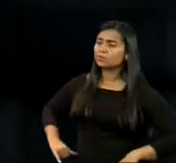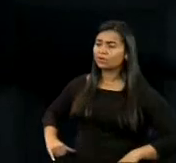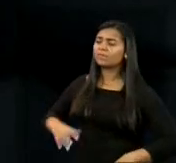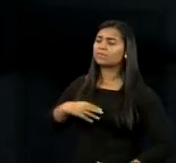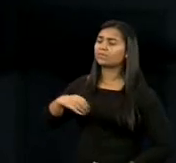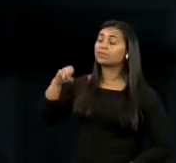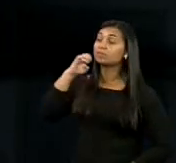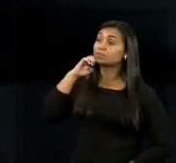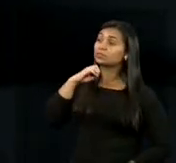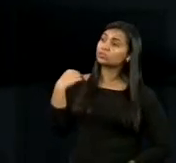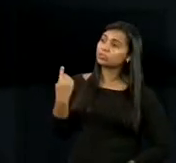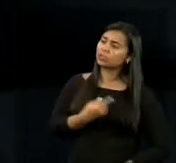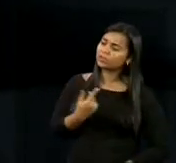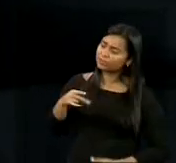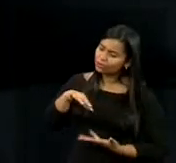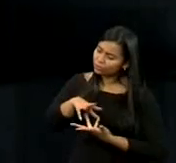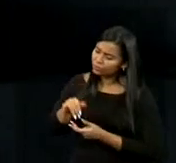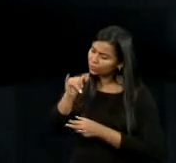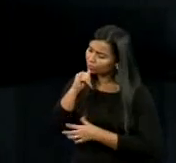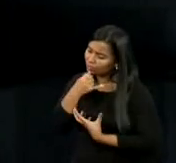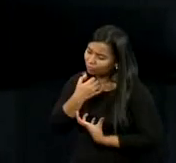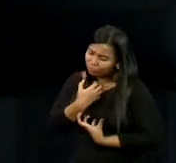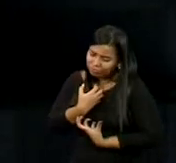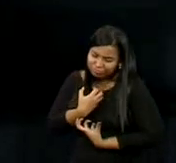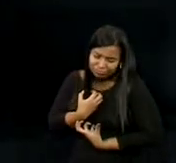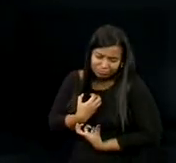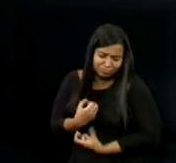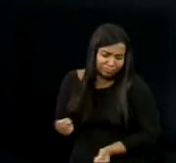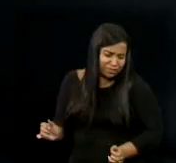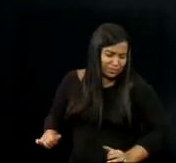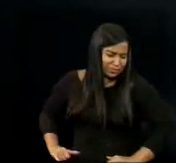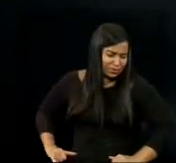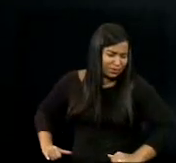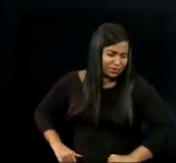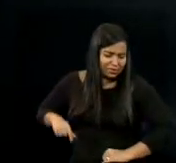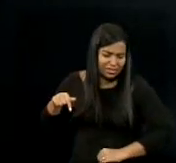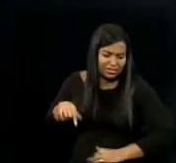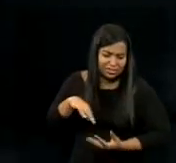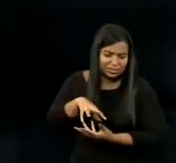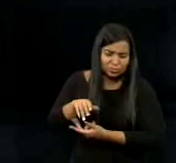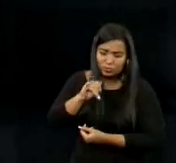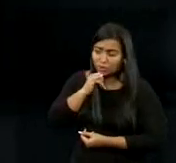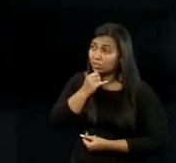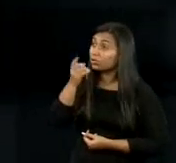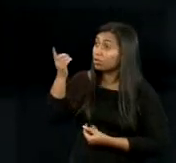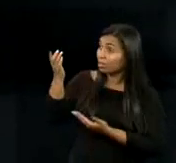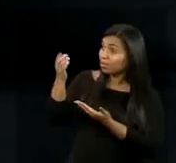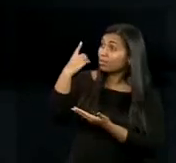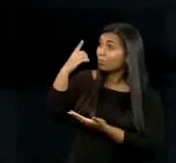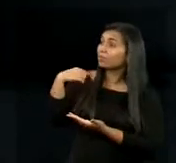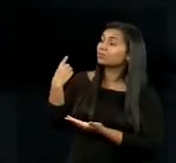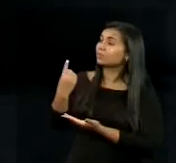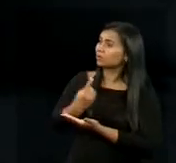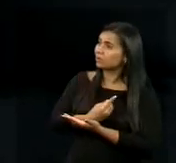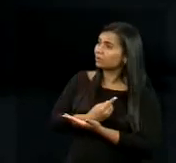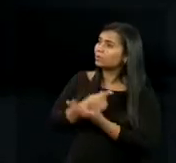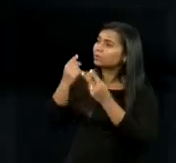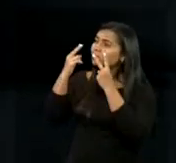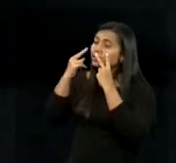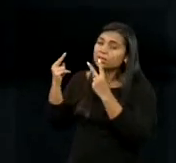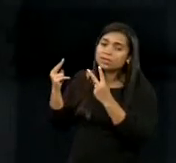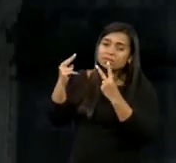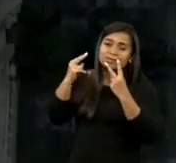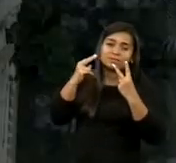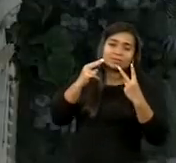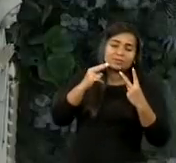vós bradamos, degredados filhos de Eva, a vós suspiramos, gemendo e chorando neste vale de lágrimas. Eia, pois, advogada